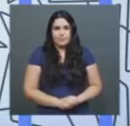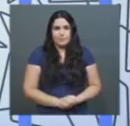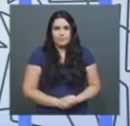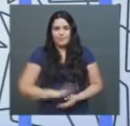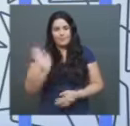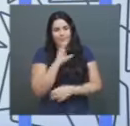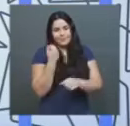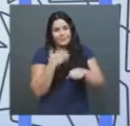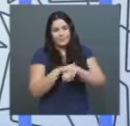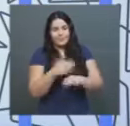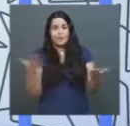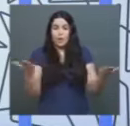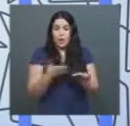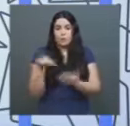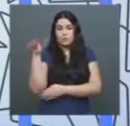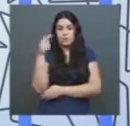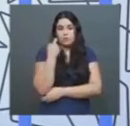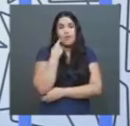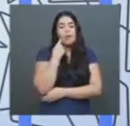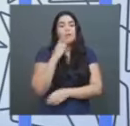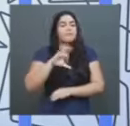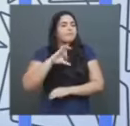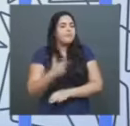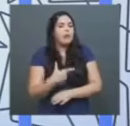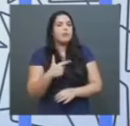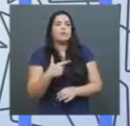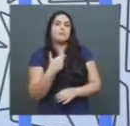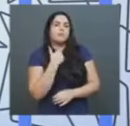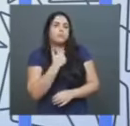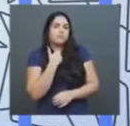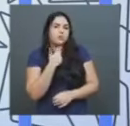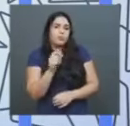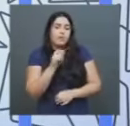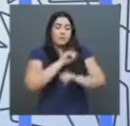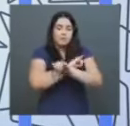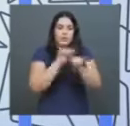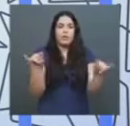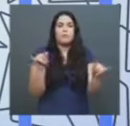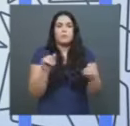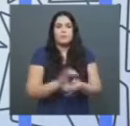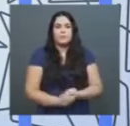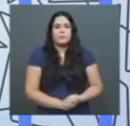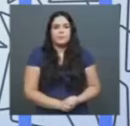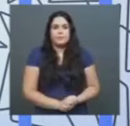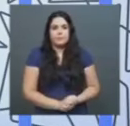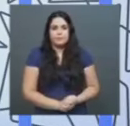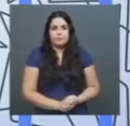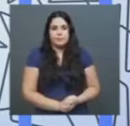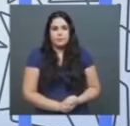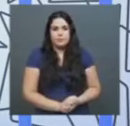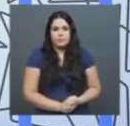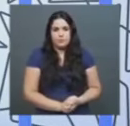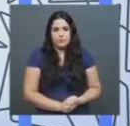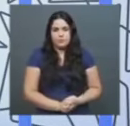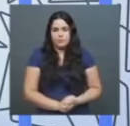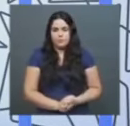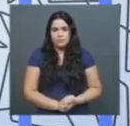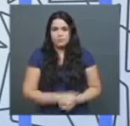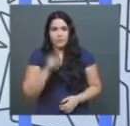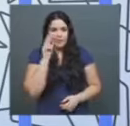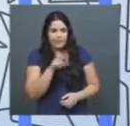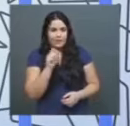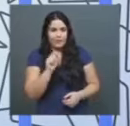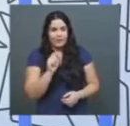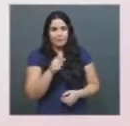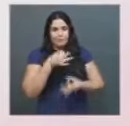Olá, boa noite. Hoje é sexta-feira e é claro que a gente não poderia deixar de te informar com o que tem de bom para esse fim de semana. Dá só uma olhada nas